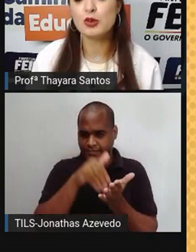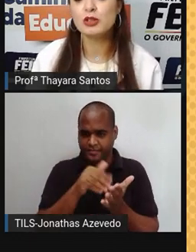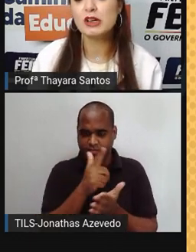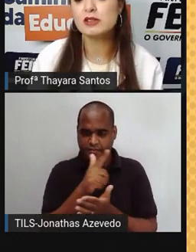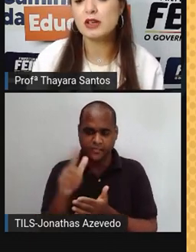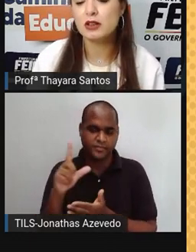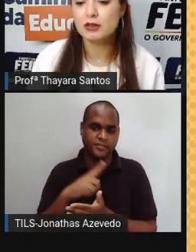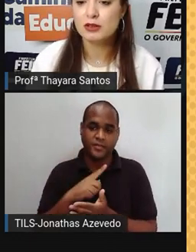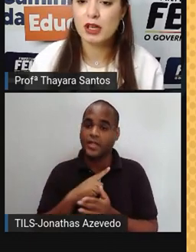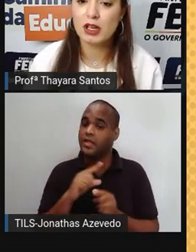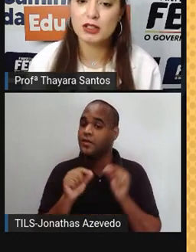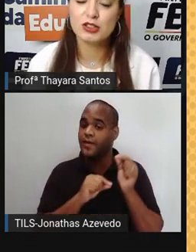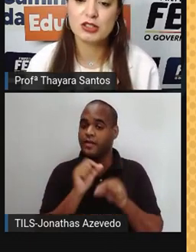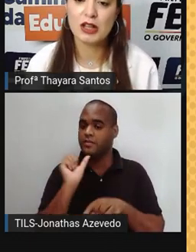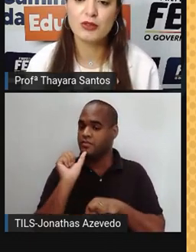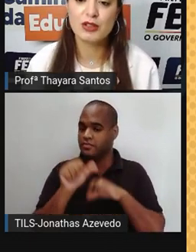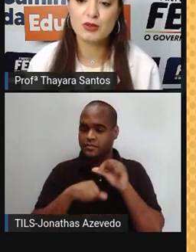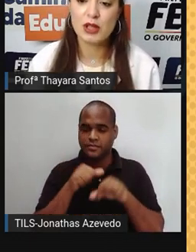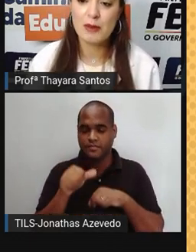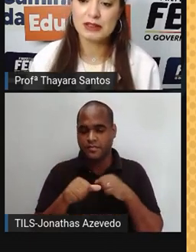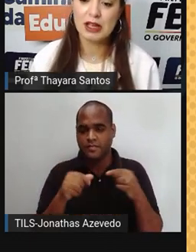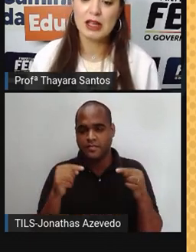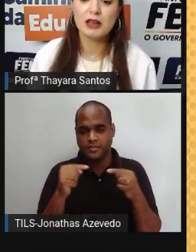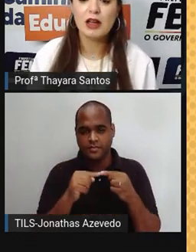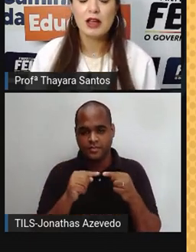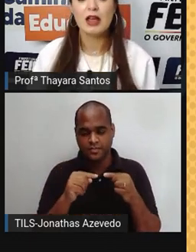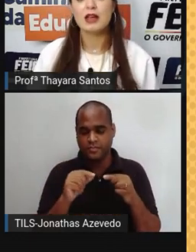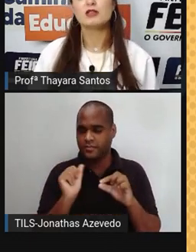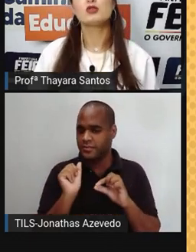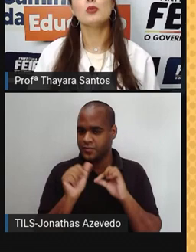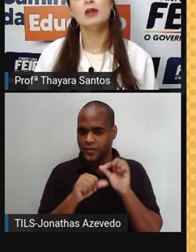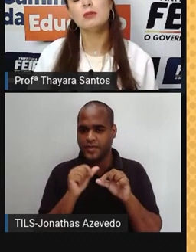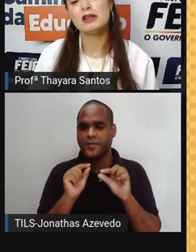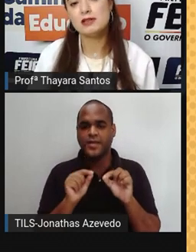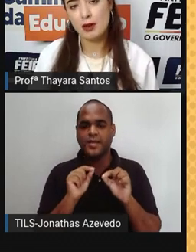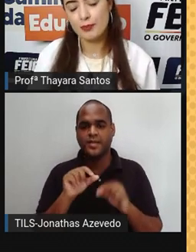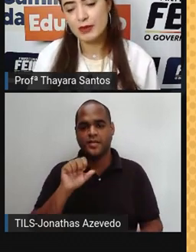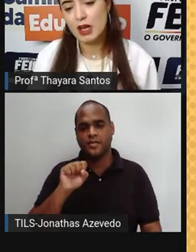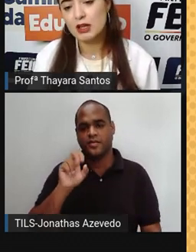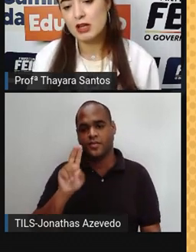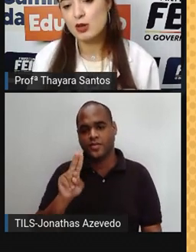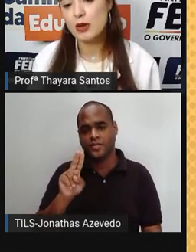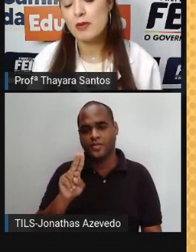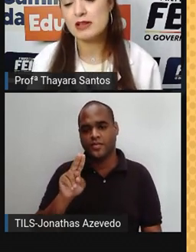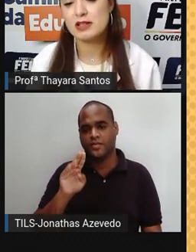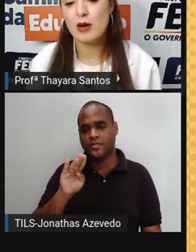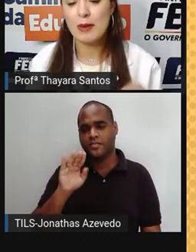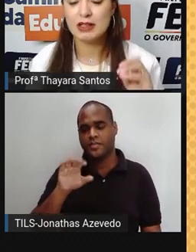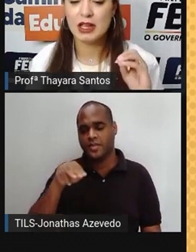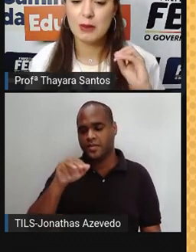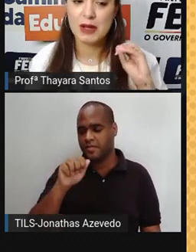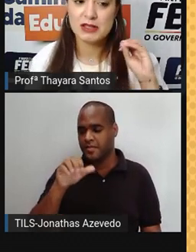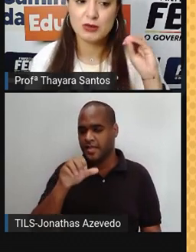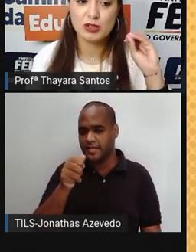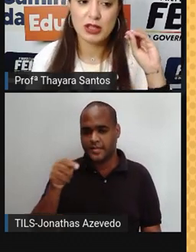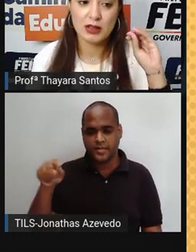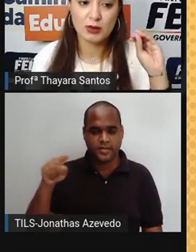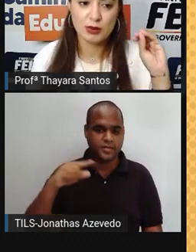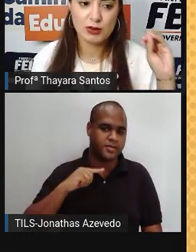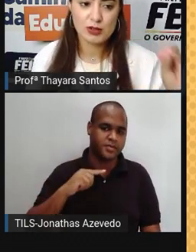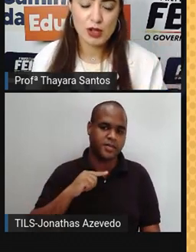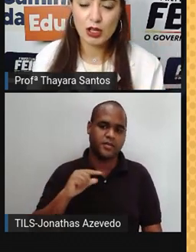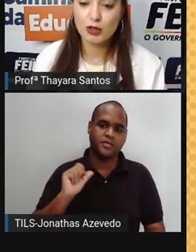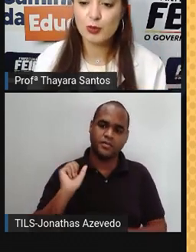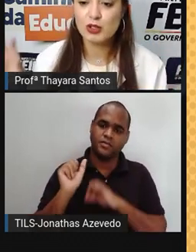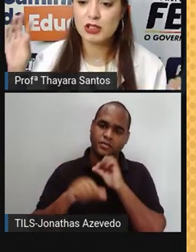tipo de mudança de estado físico da matéria é a sublimação na sublimação a matéria passa